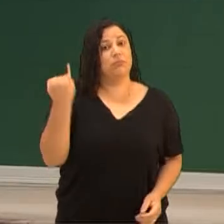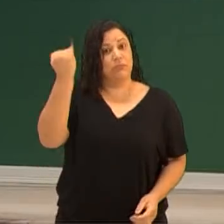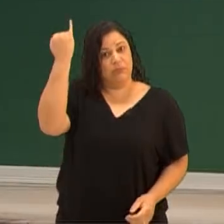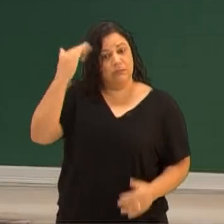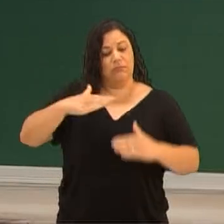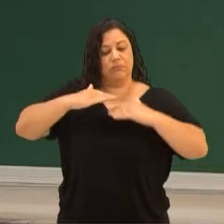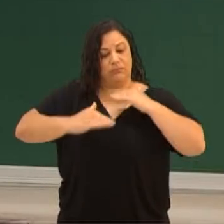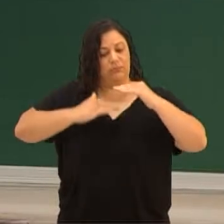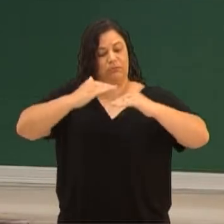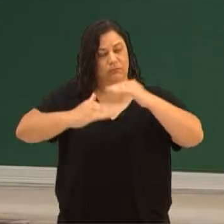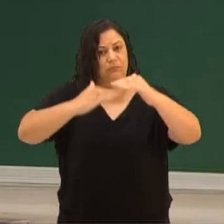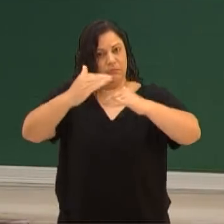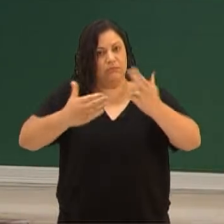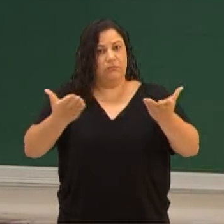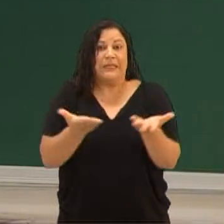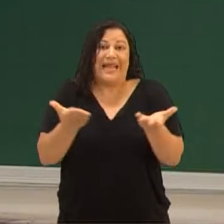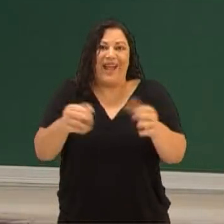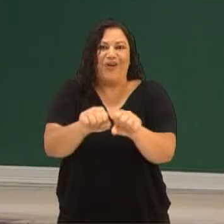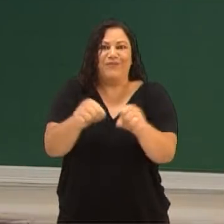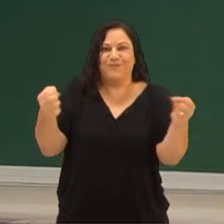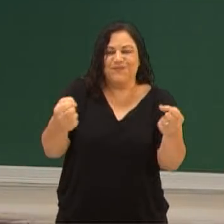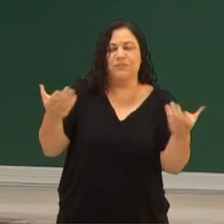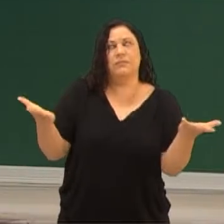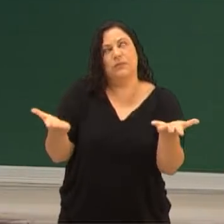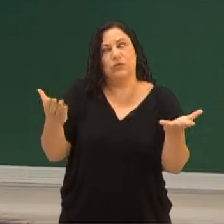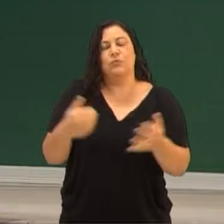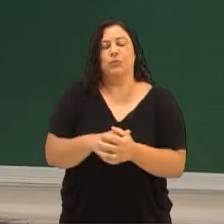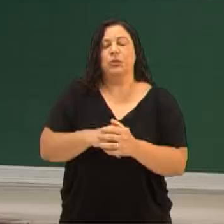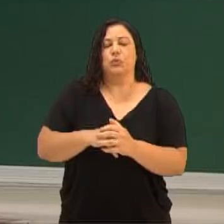bem. Agora, lógico, interrompido o mundo todo, né,